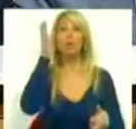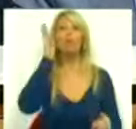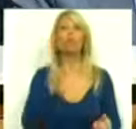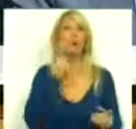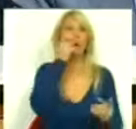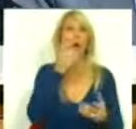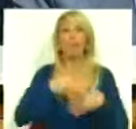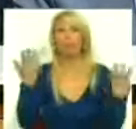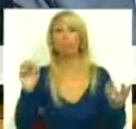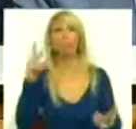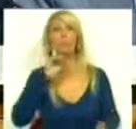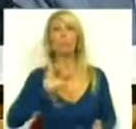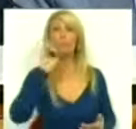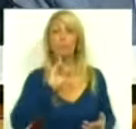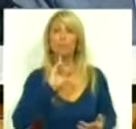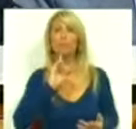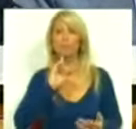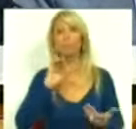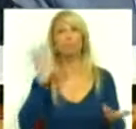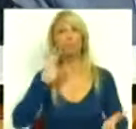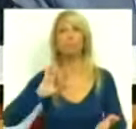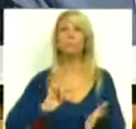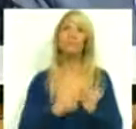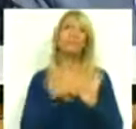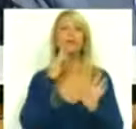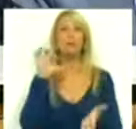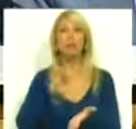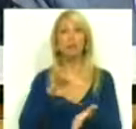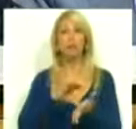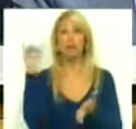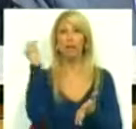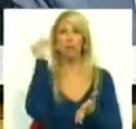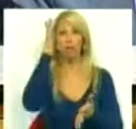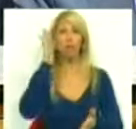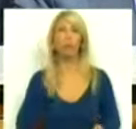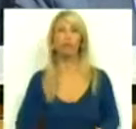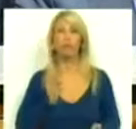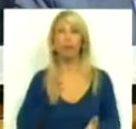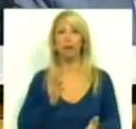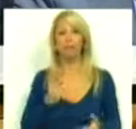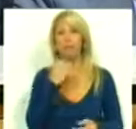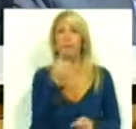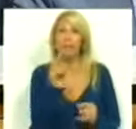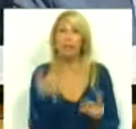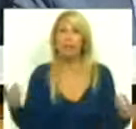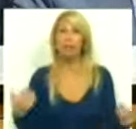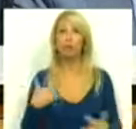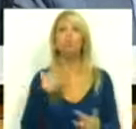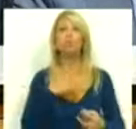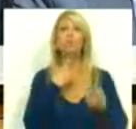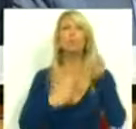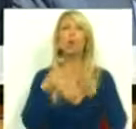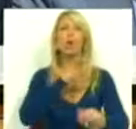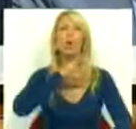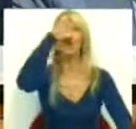seja homem, quer seja mulher, é o elemento essencial e central da instituição militar. Dito isto, gostaria de questionar o